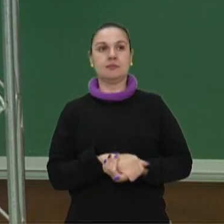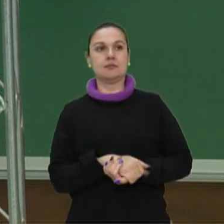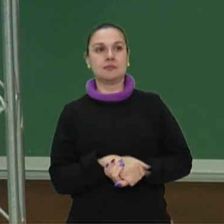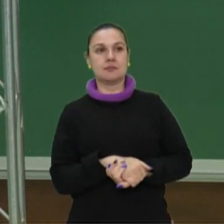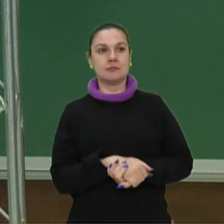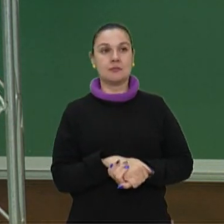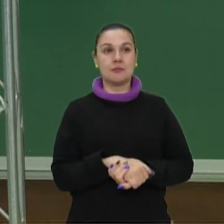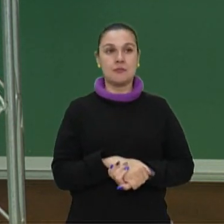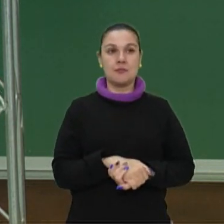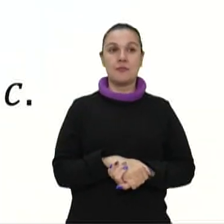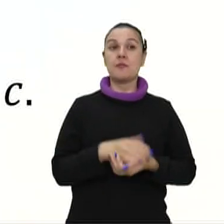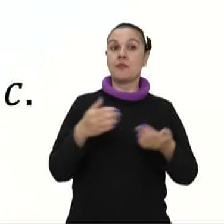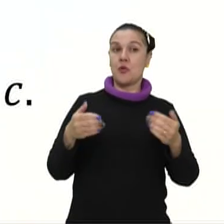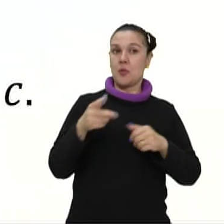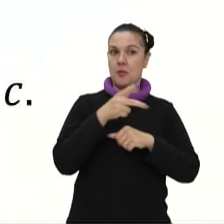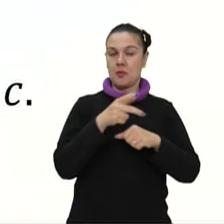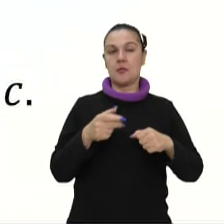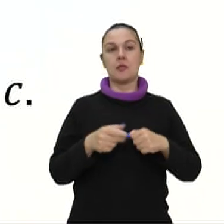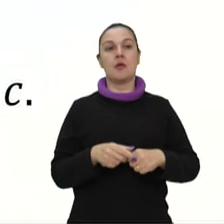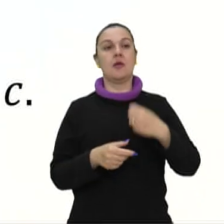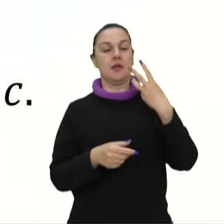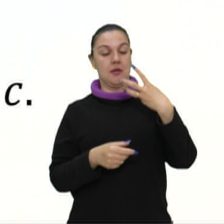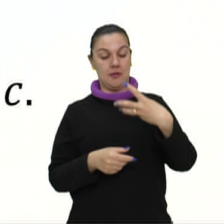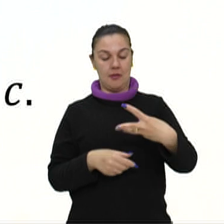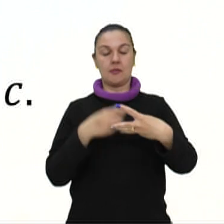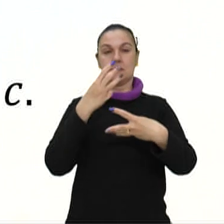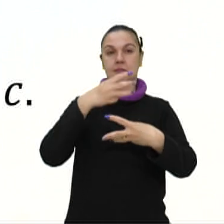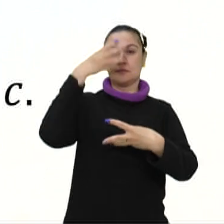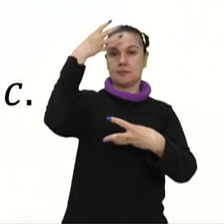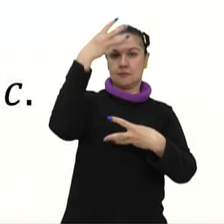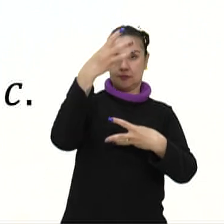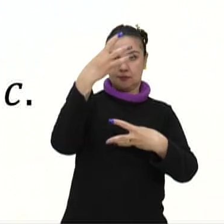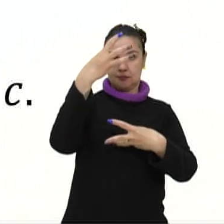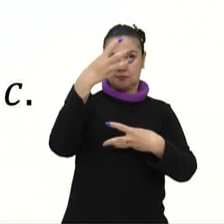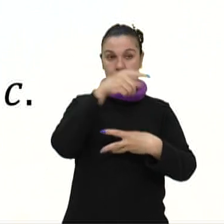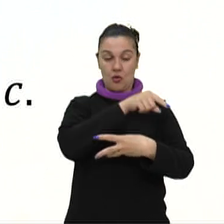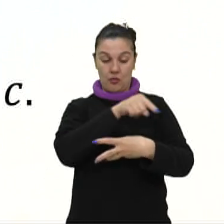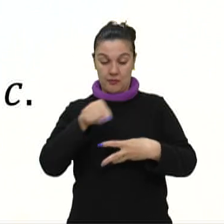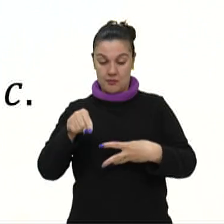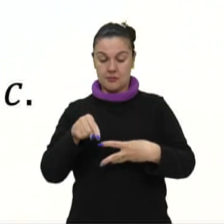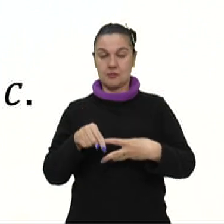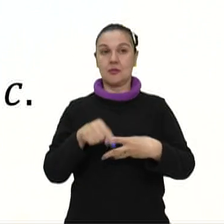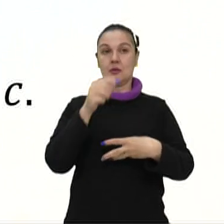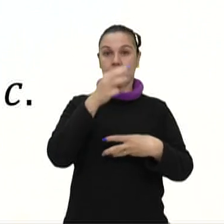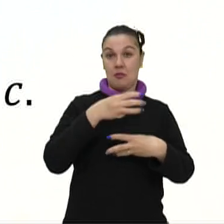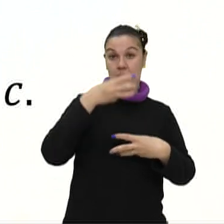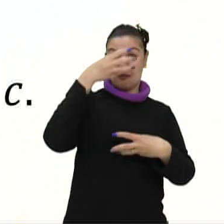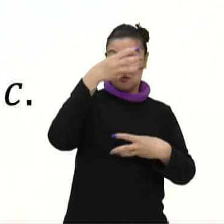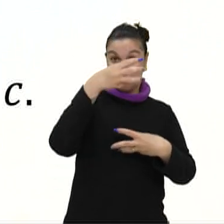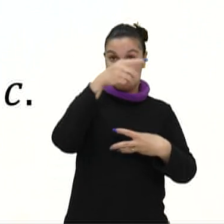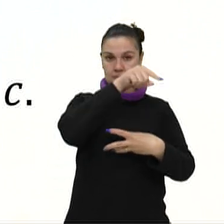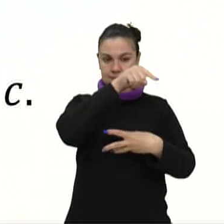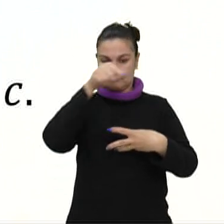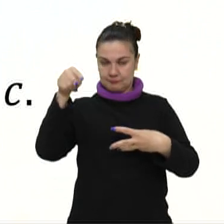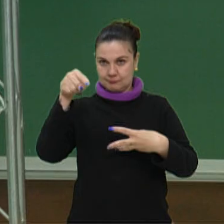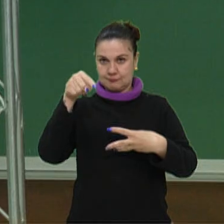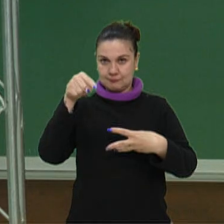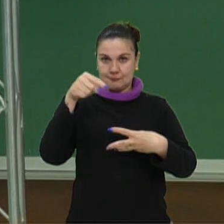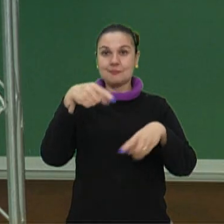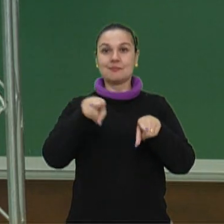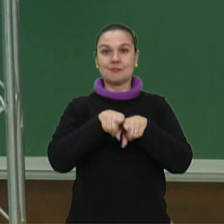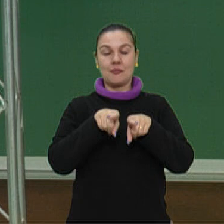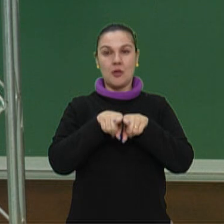6. E o perímetro? O perímetro é você somar o 3, que é desse lado, com o 3 aqui em cima, porque aqui